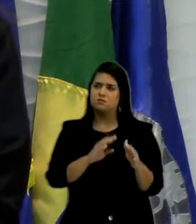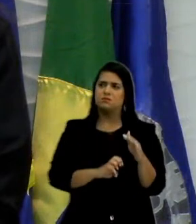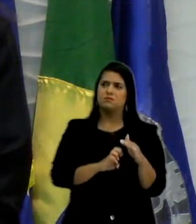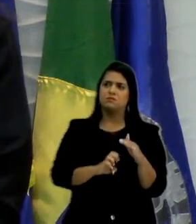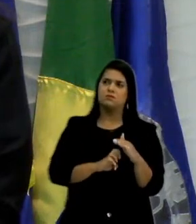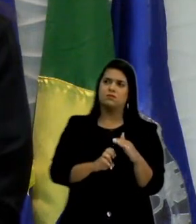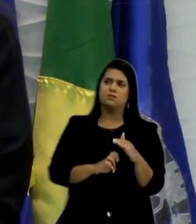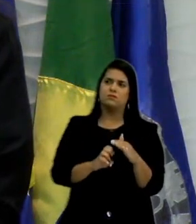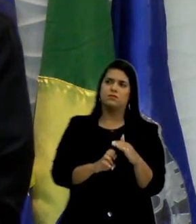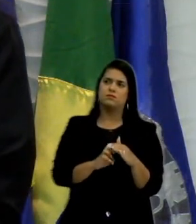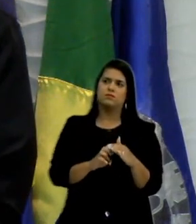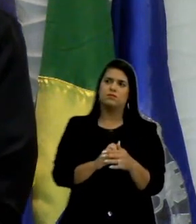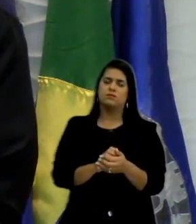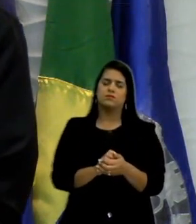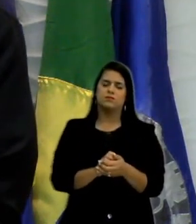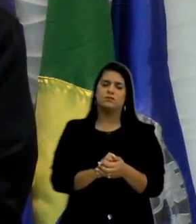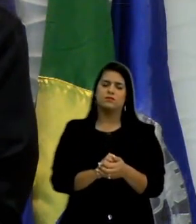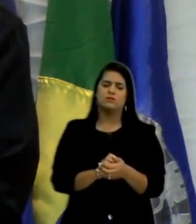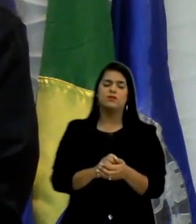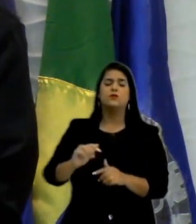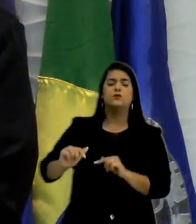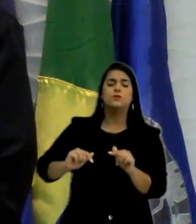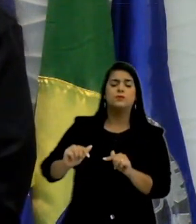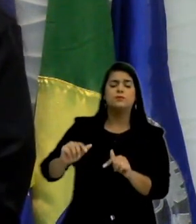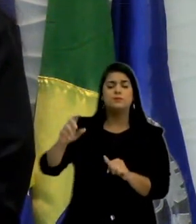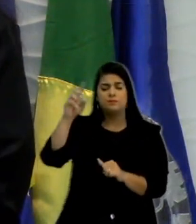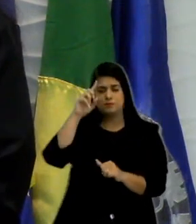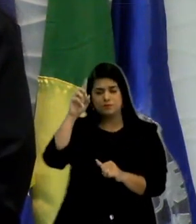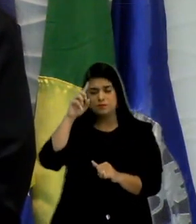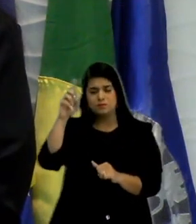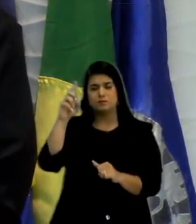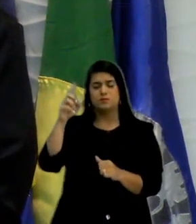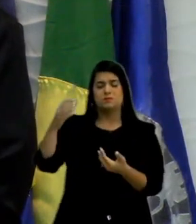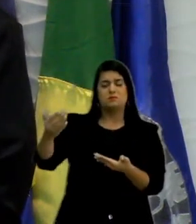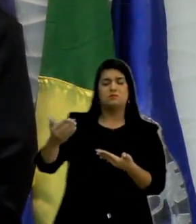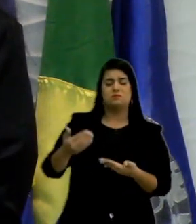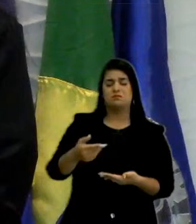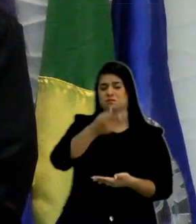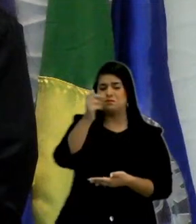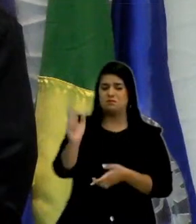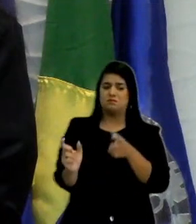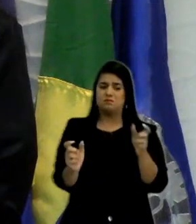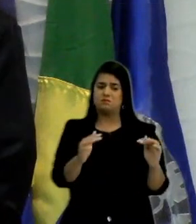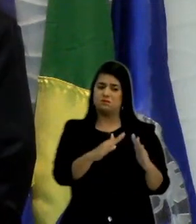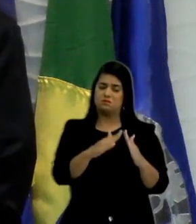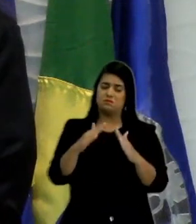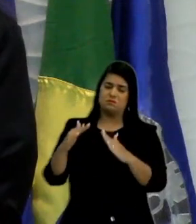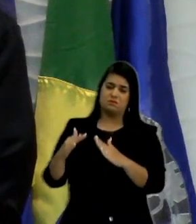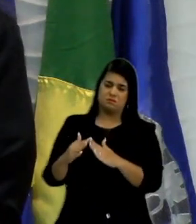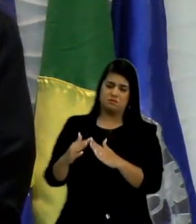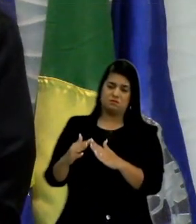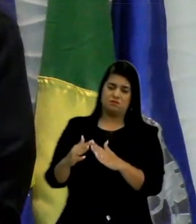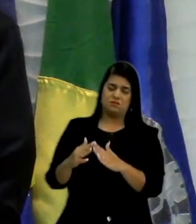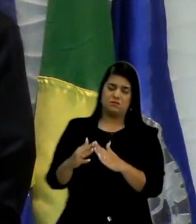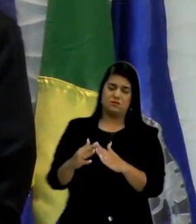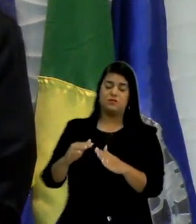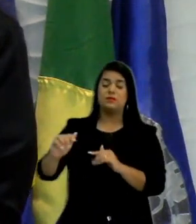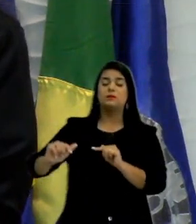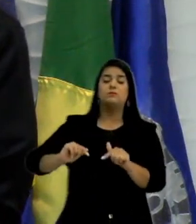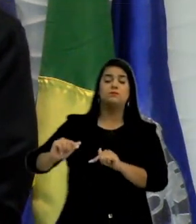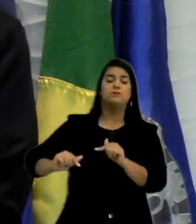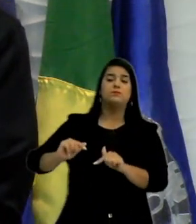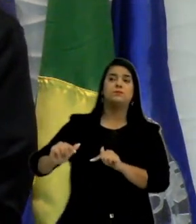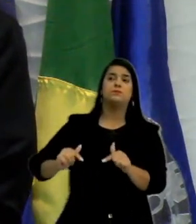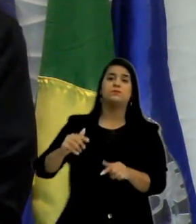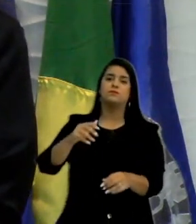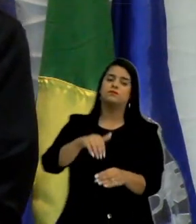E dá emprego todos os dias na prefeitura, convidando as pessoas nas casas para dar um emprego, para